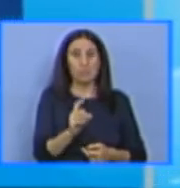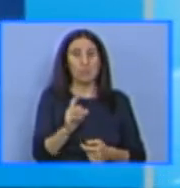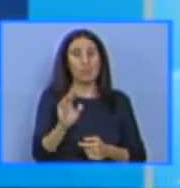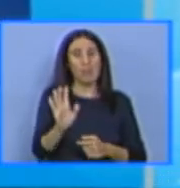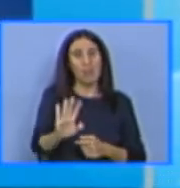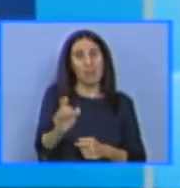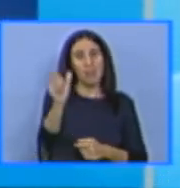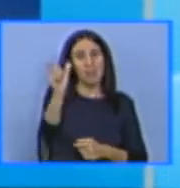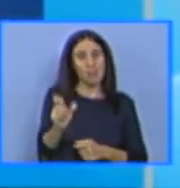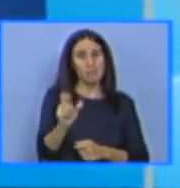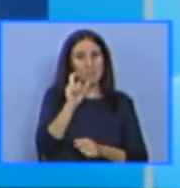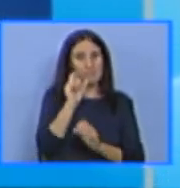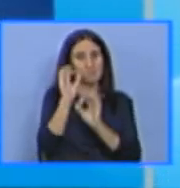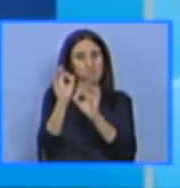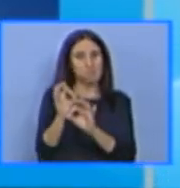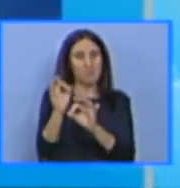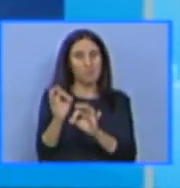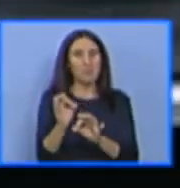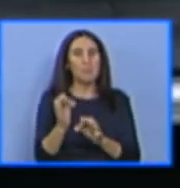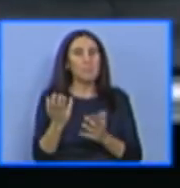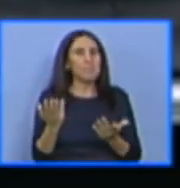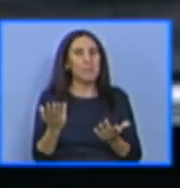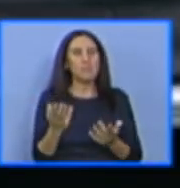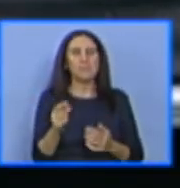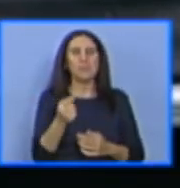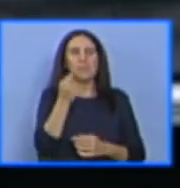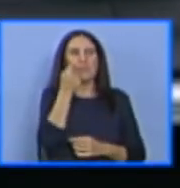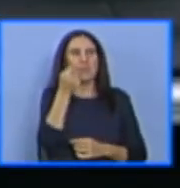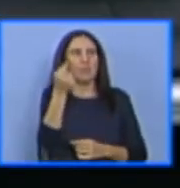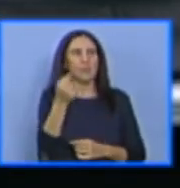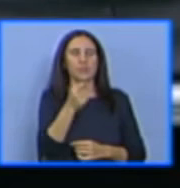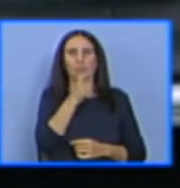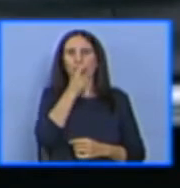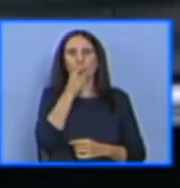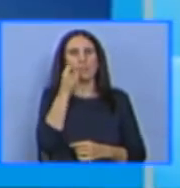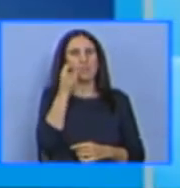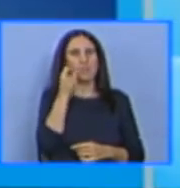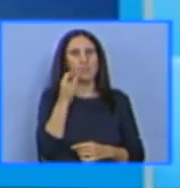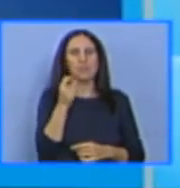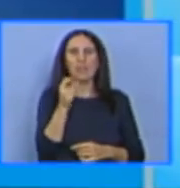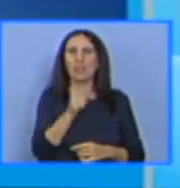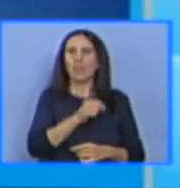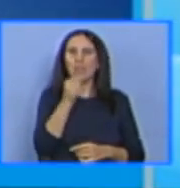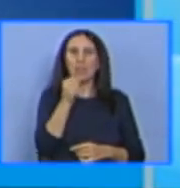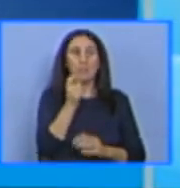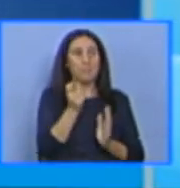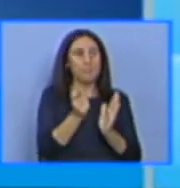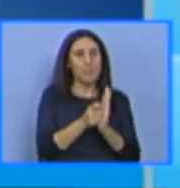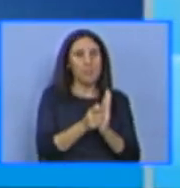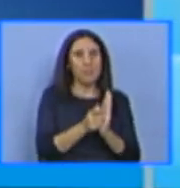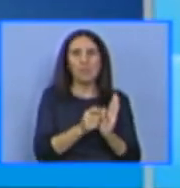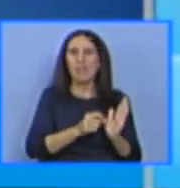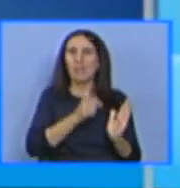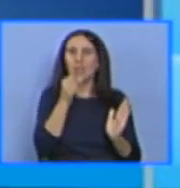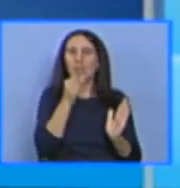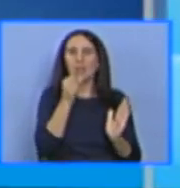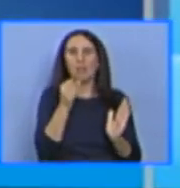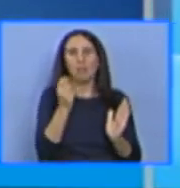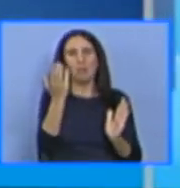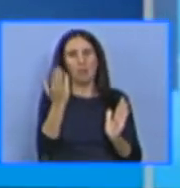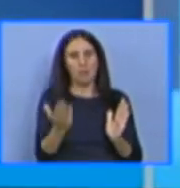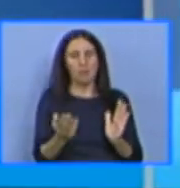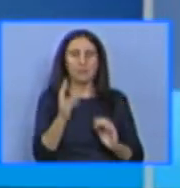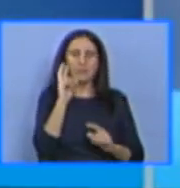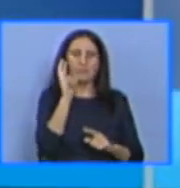poupar, para o defender, mas não havia viagem, não havia compromisso que não estivesse marcado, que não tivesse depois no meio mais